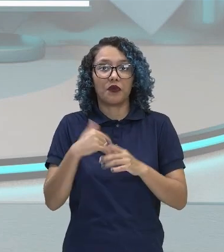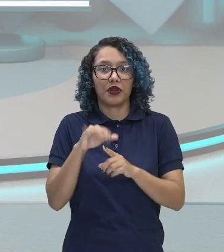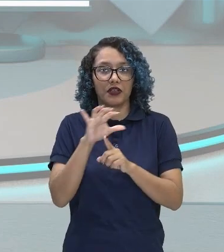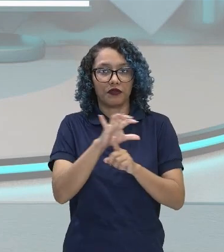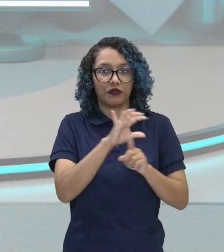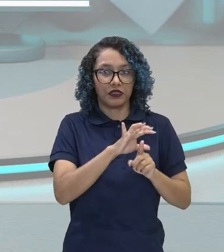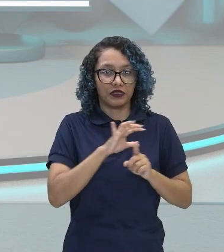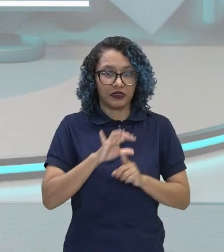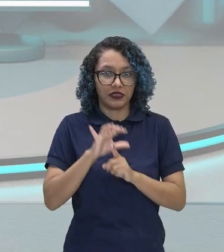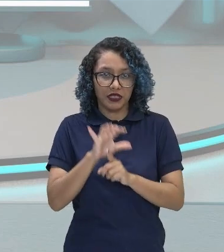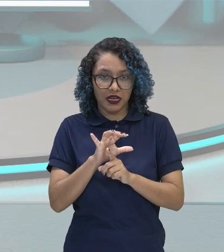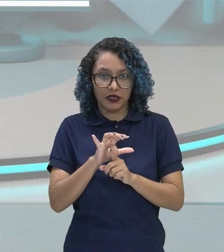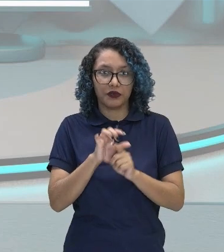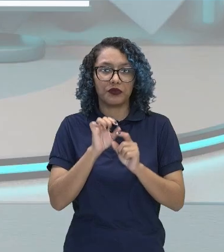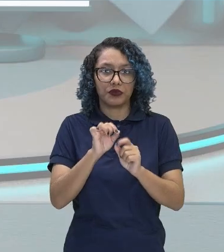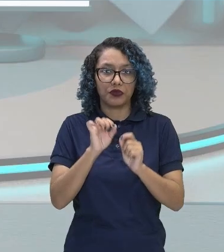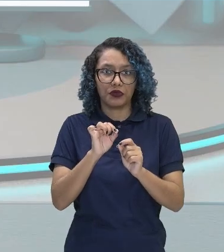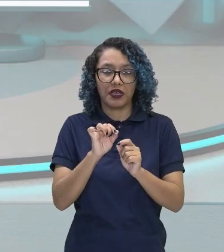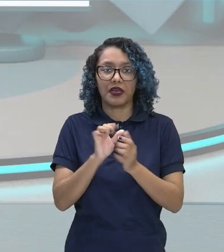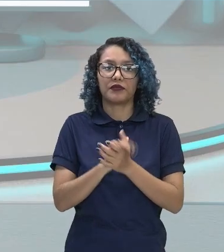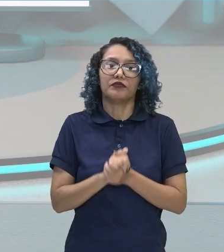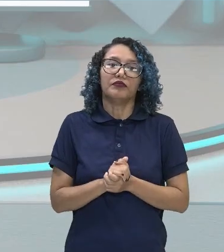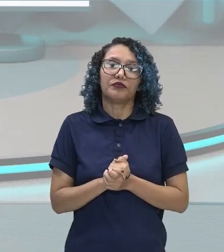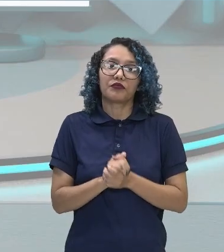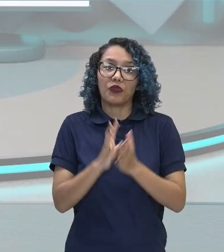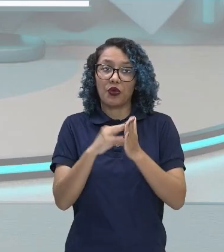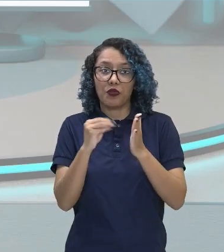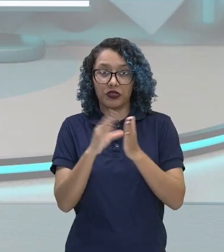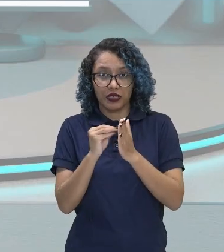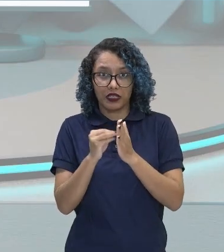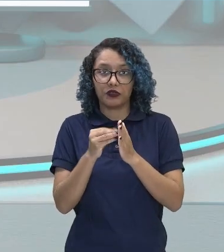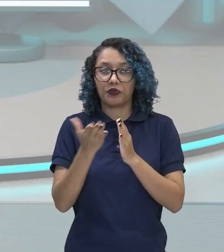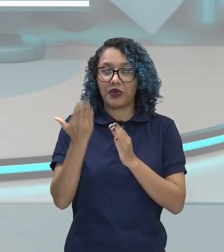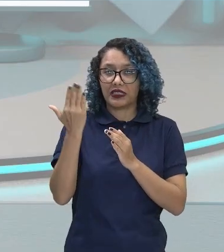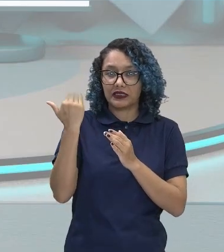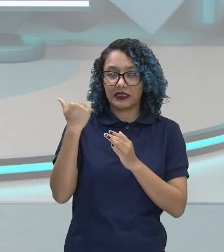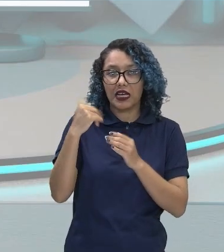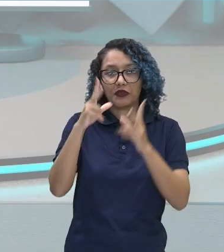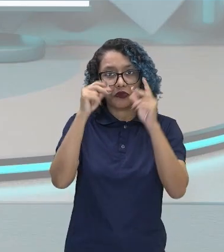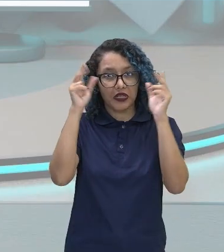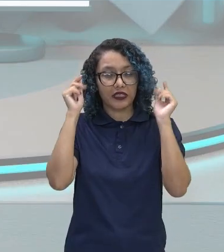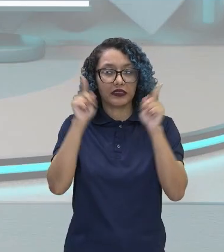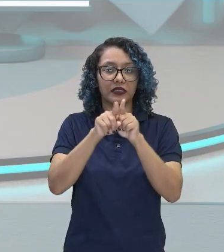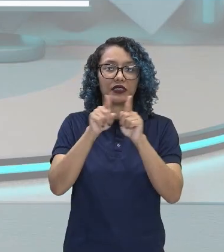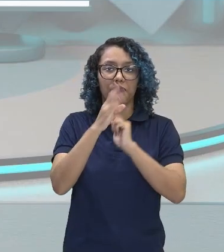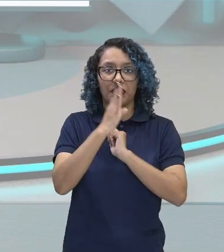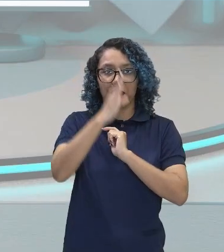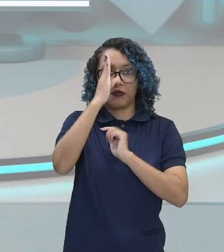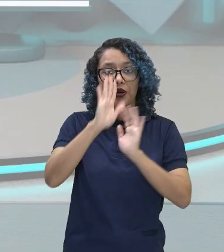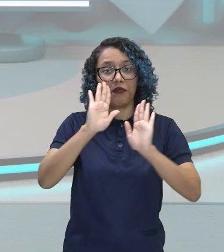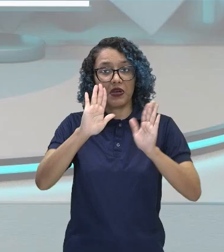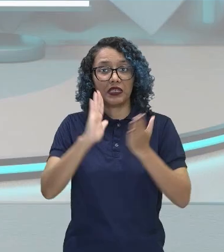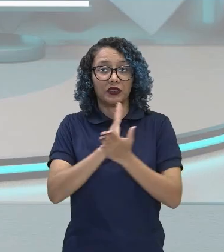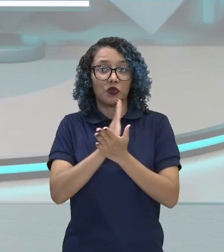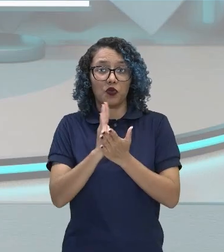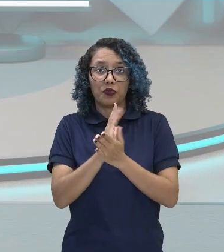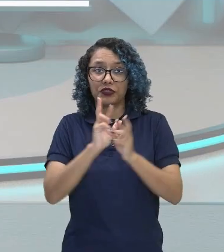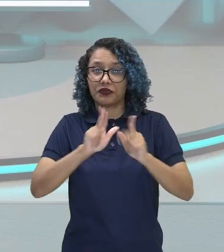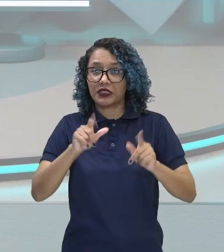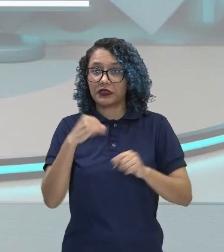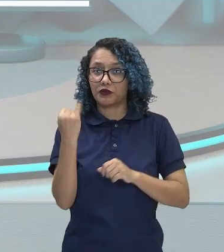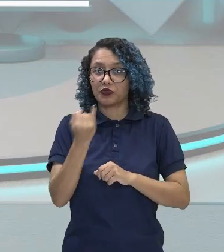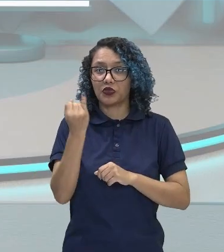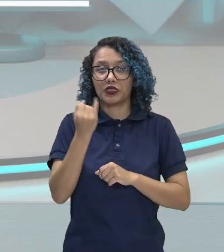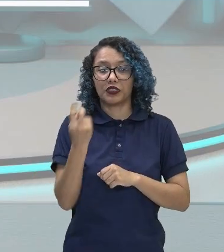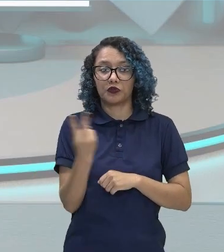da antiguidade clássica, tanto Grécia como Roma. No entanto, existem diferenças importantes entre os